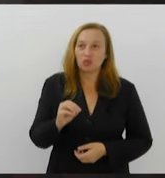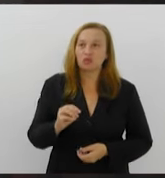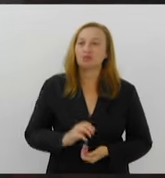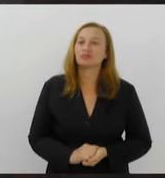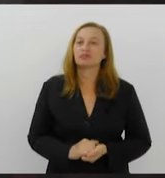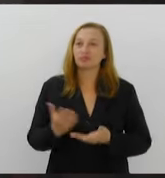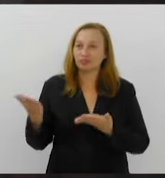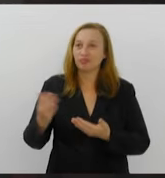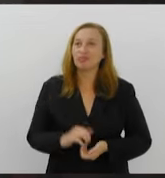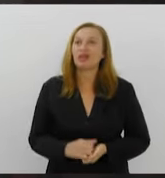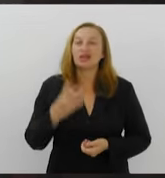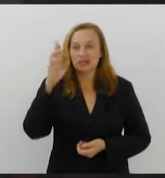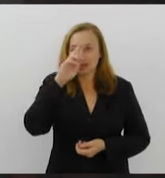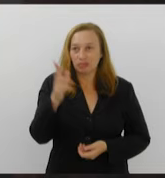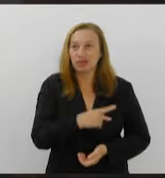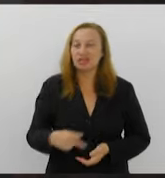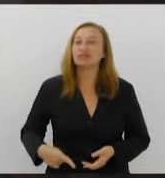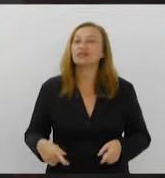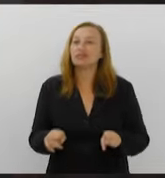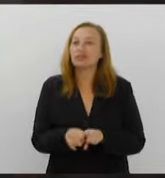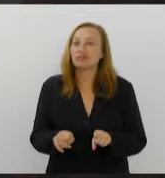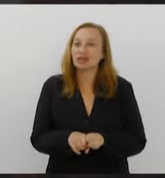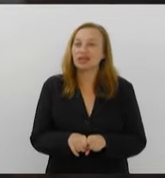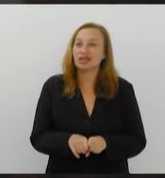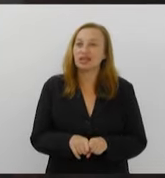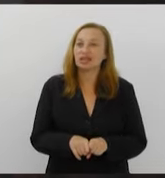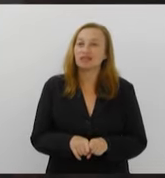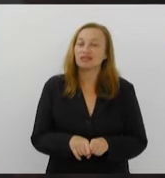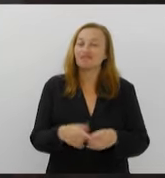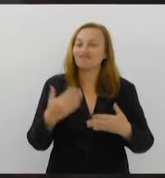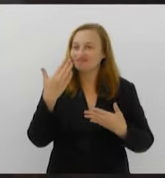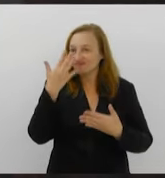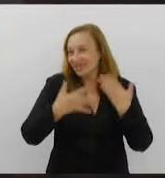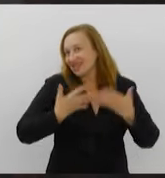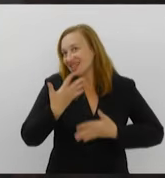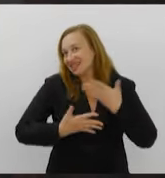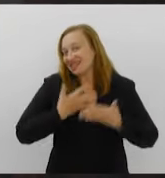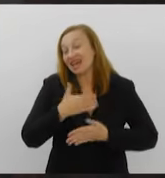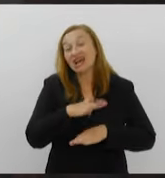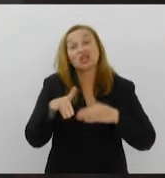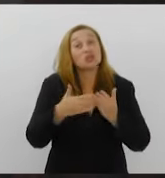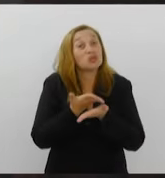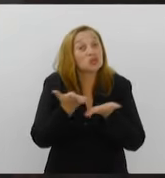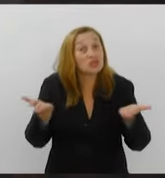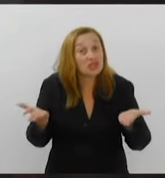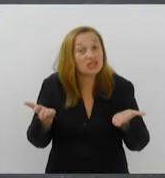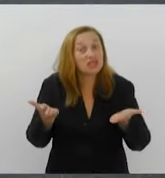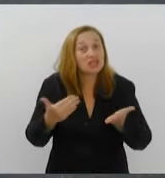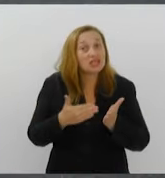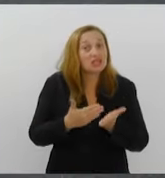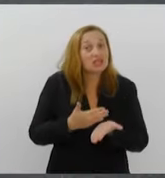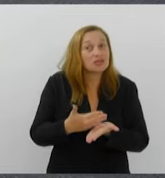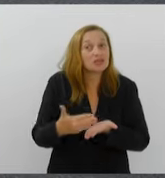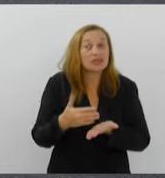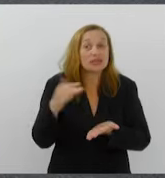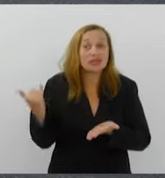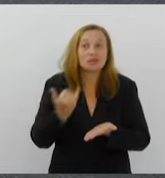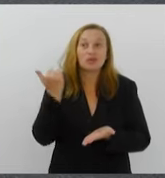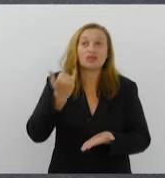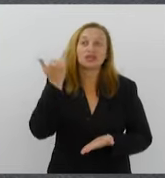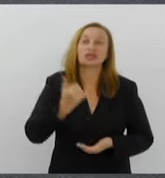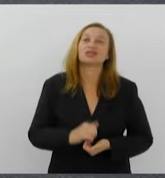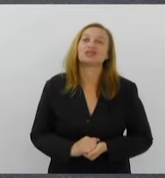favor. Presidente, trago aqui também minha gratidão a todos os envolvidos aí nesse processo, que foi tão importante